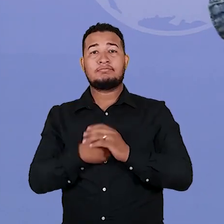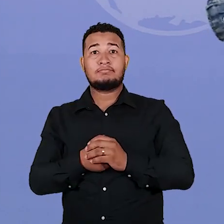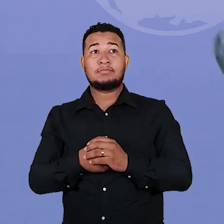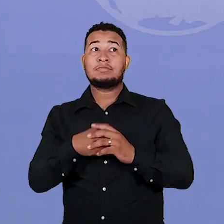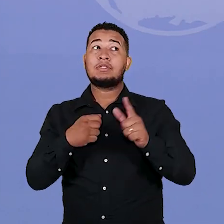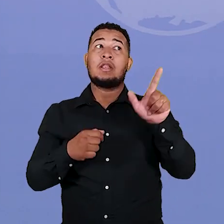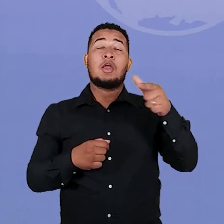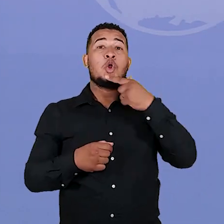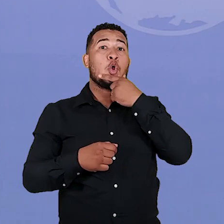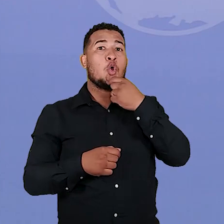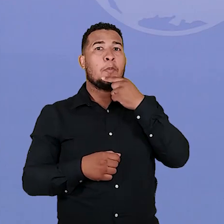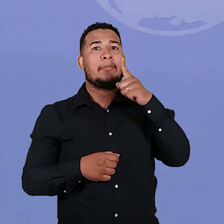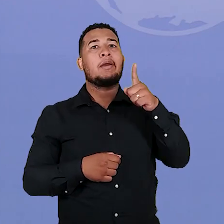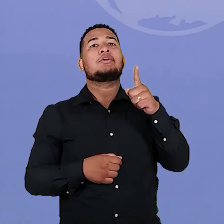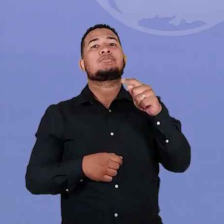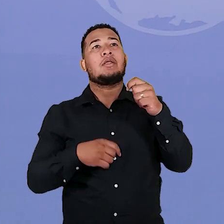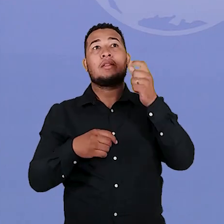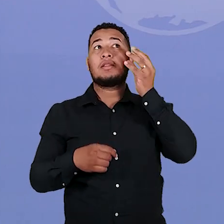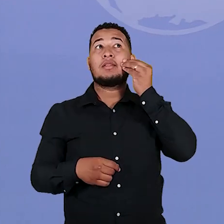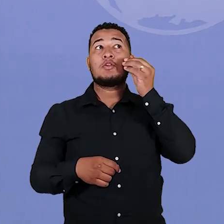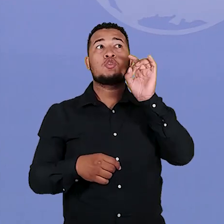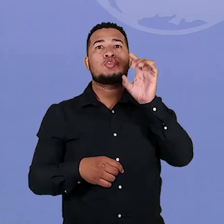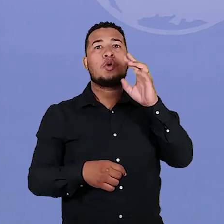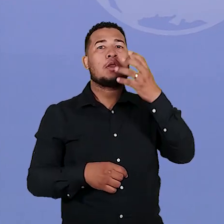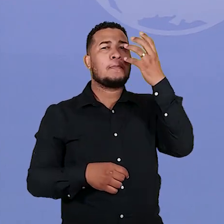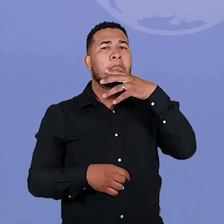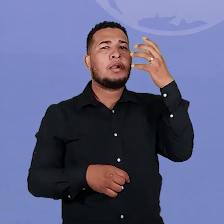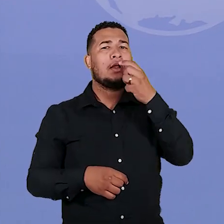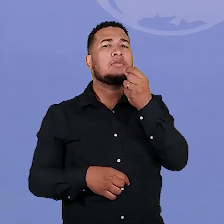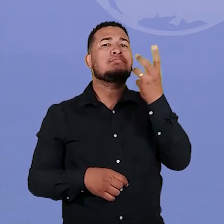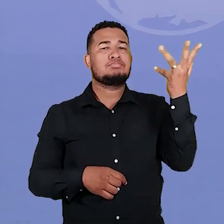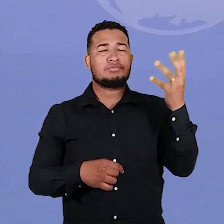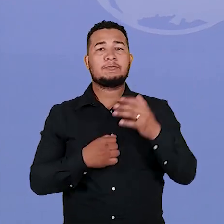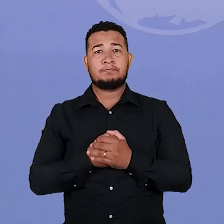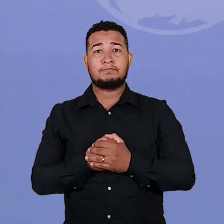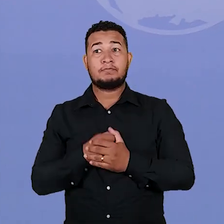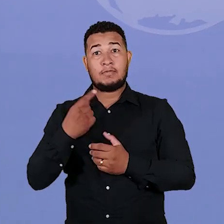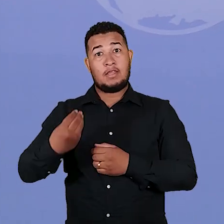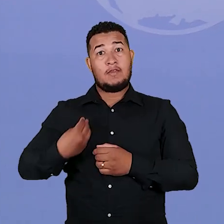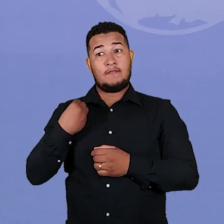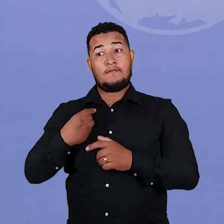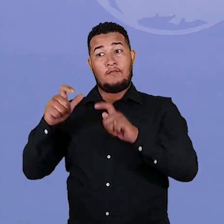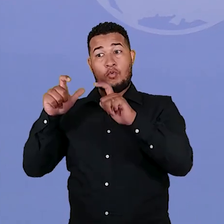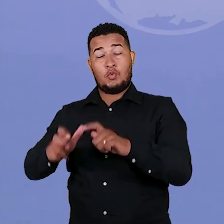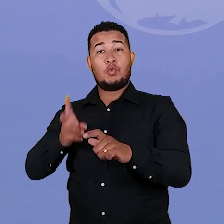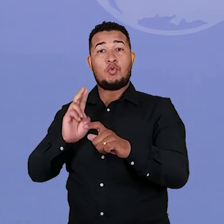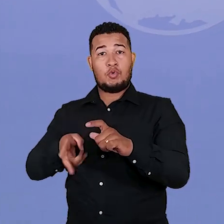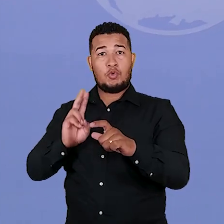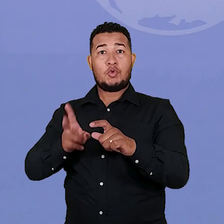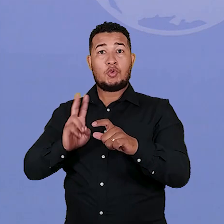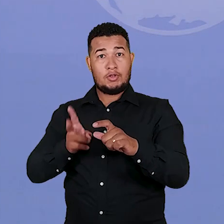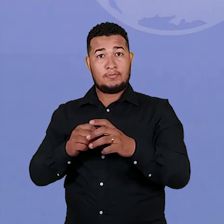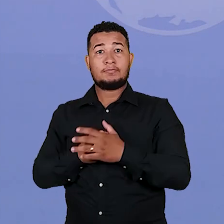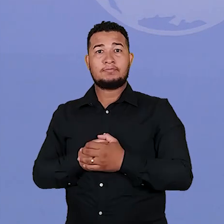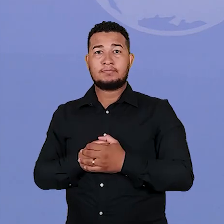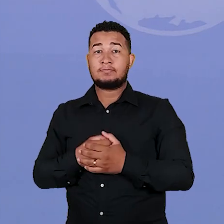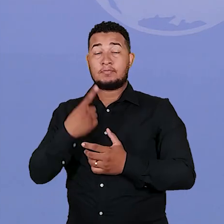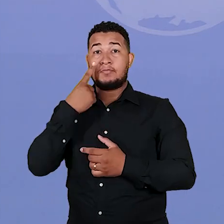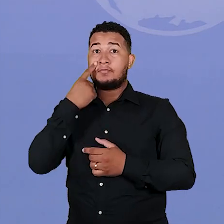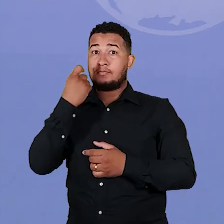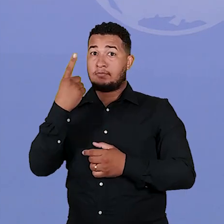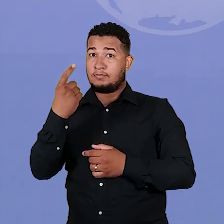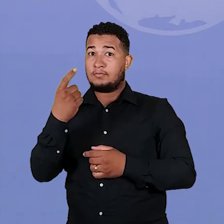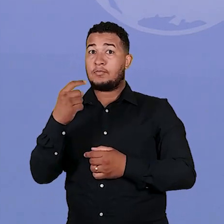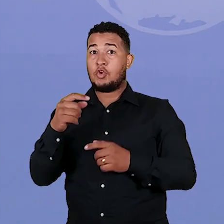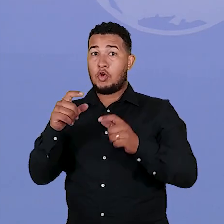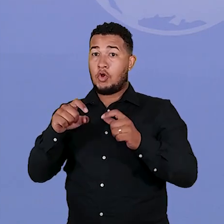o macho vai lá nas plantinhas sugar a seiva das plantas. Eles vivem no mesmo local. Olha